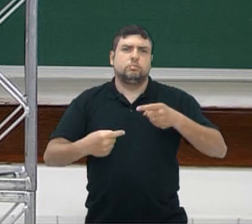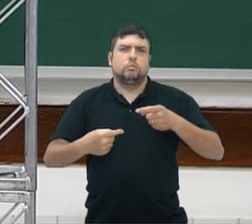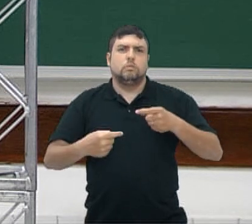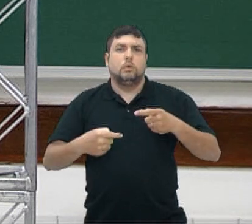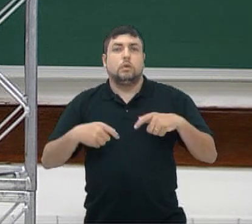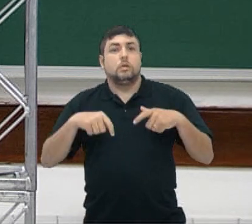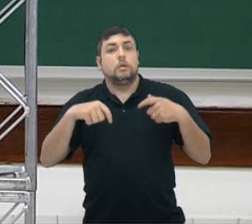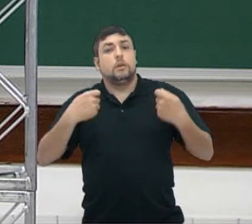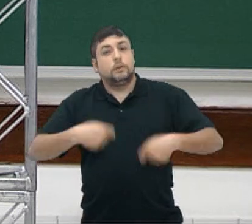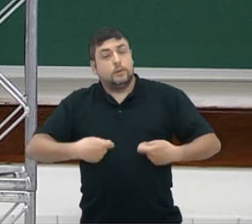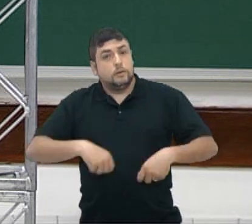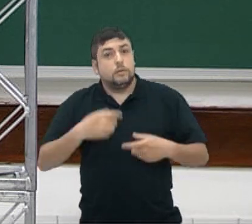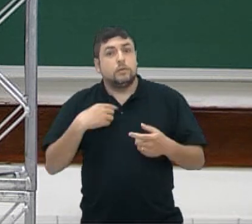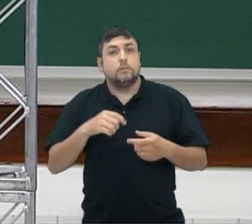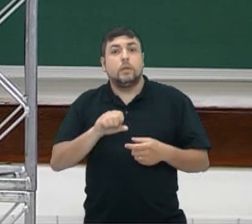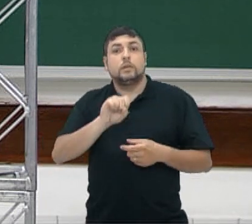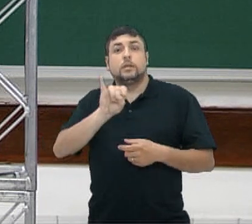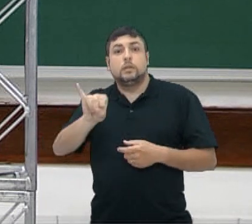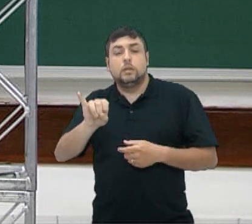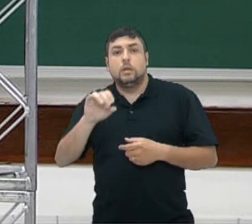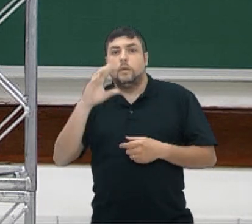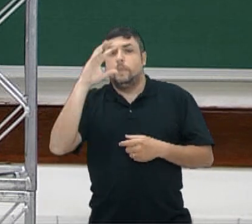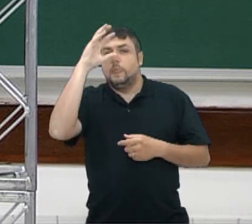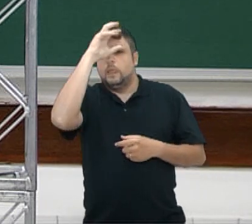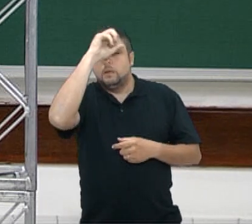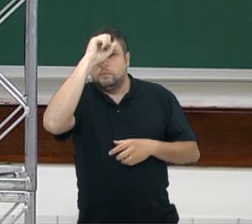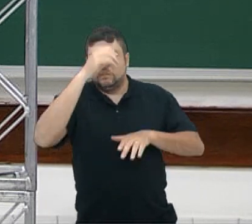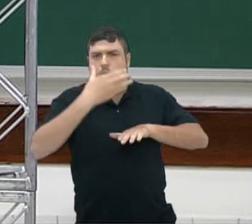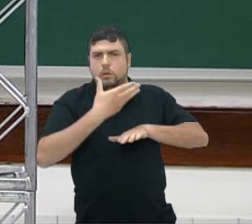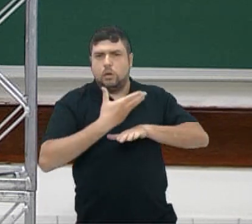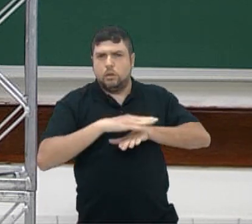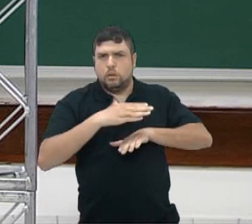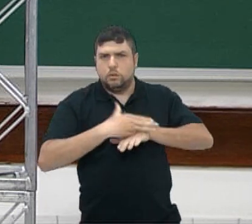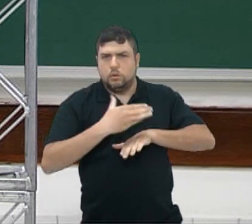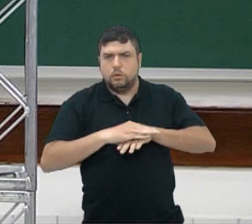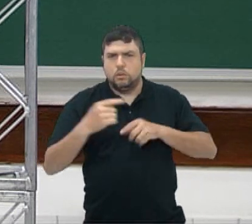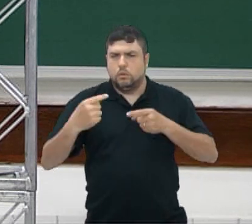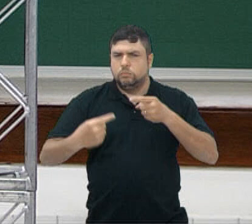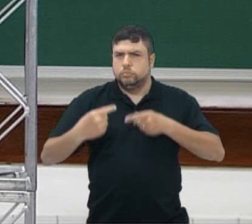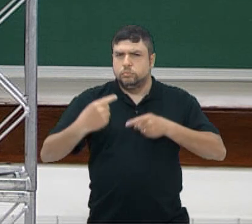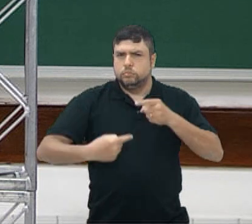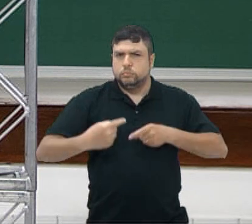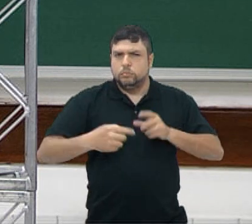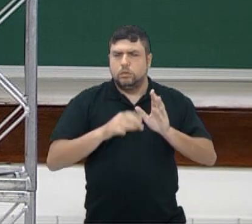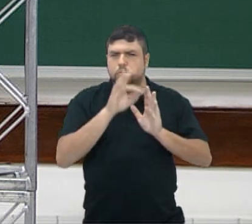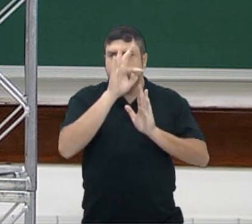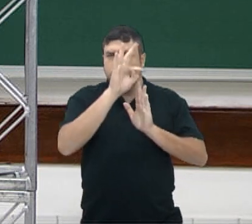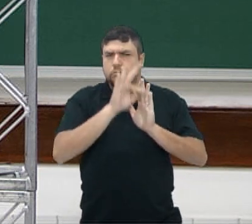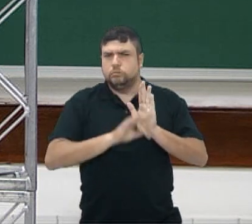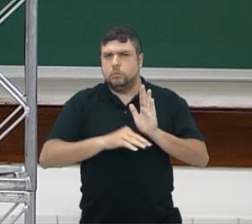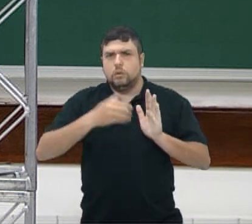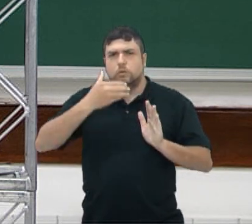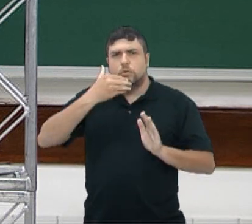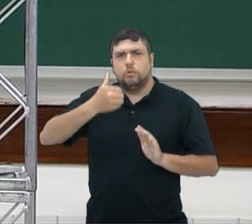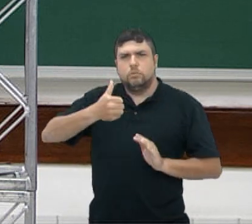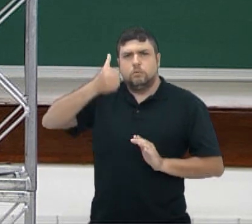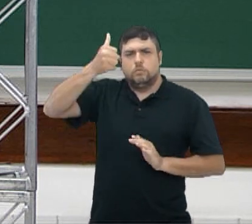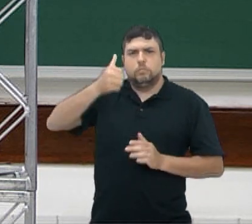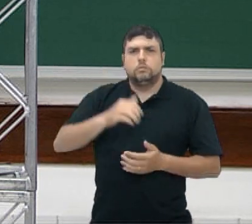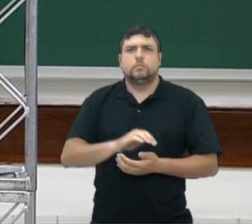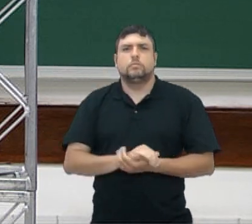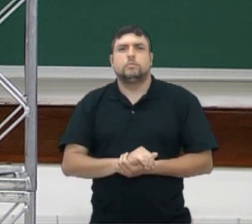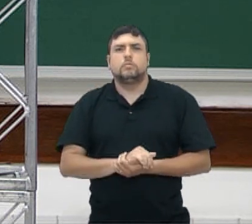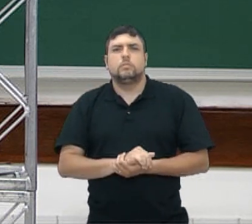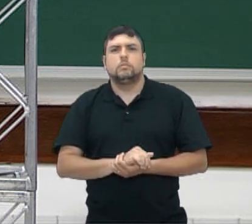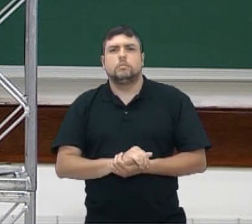quanto mais você aprender e treinar esses argumentos, melhor para o teu texto. Bom, nós tentamos